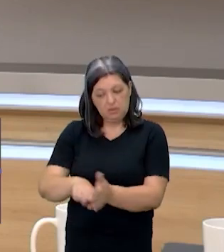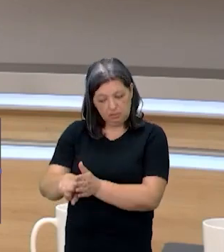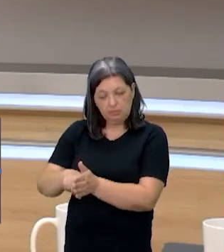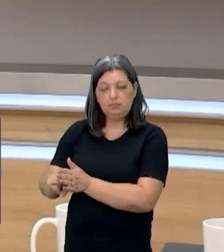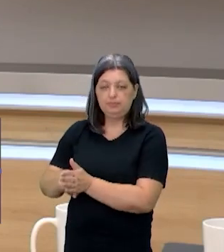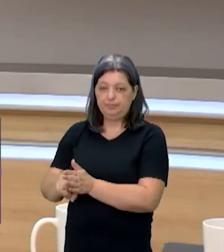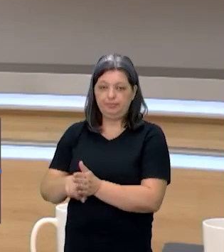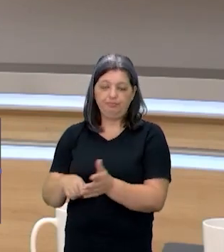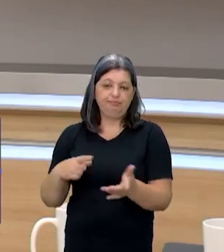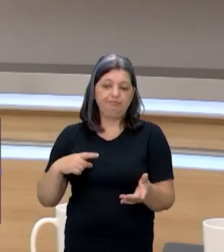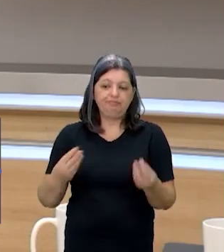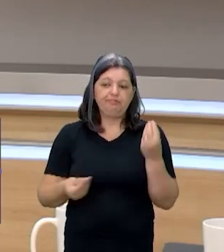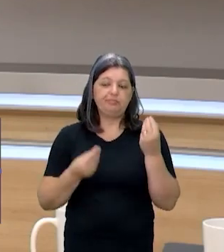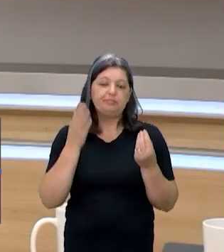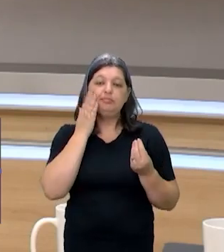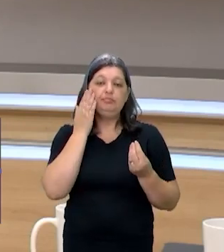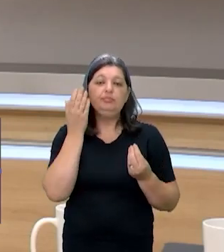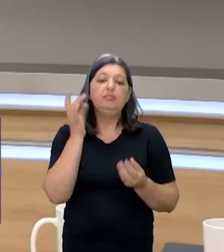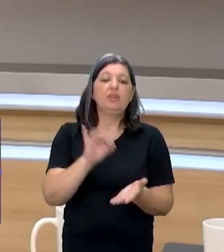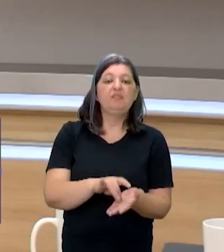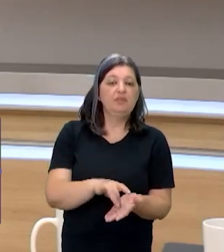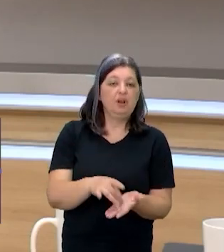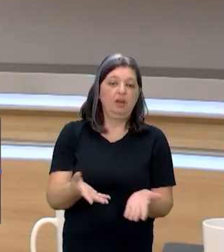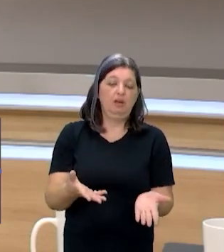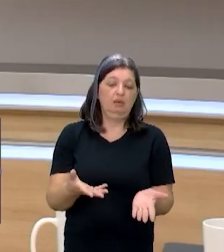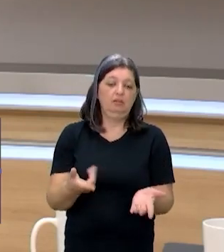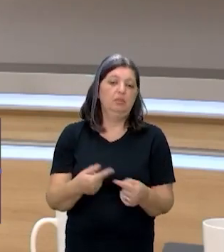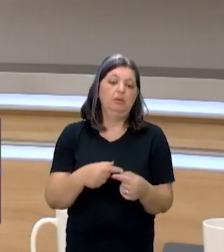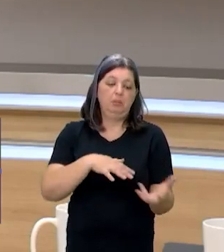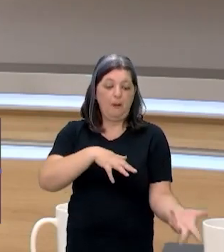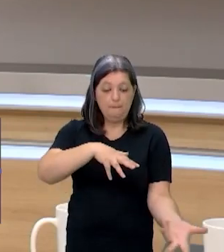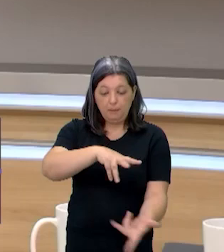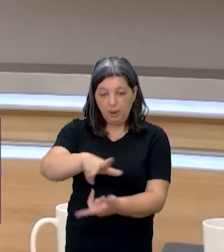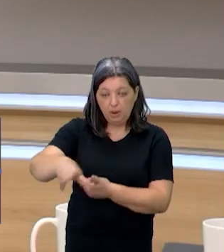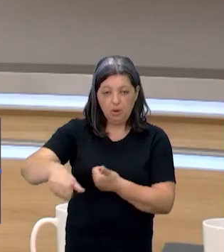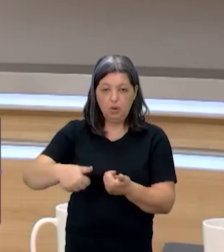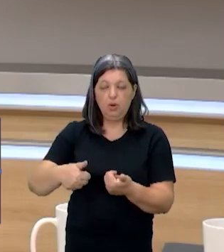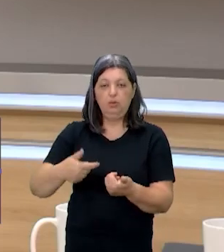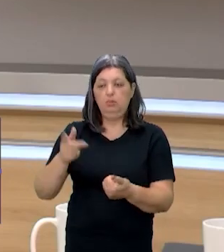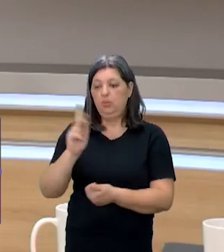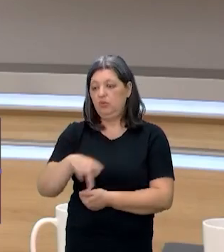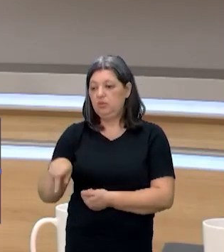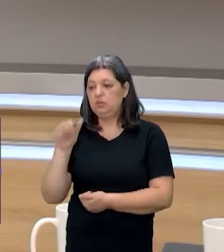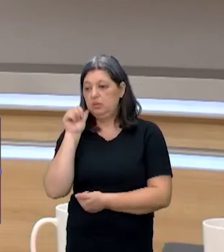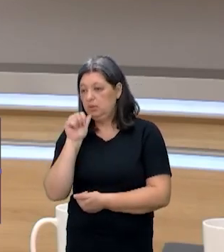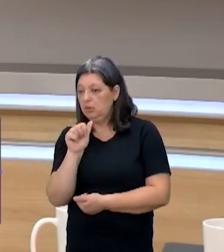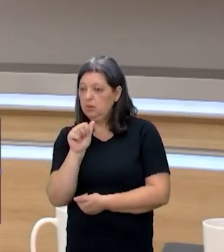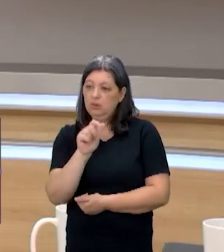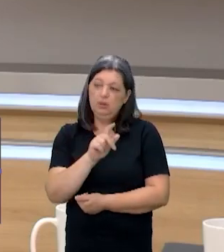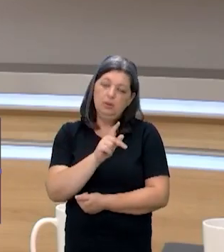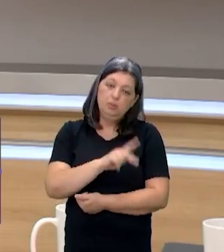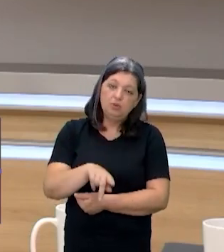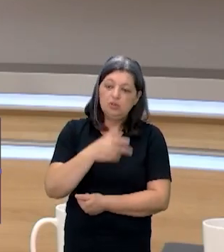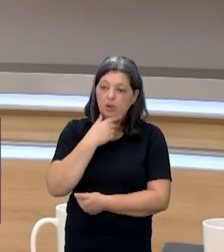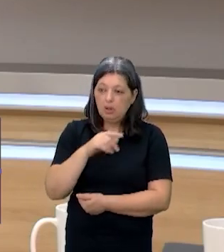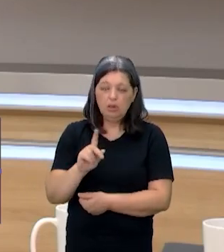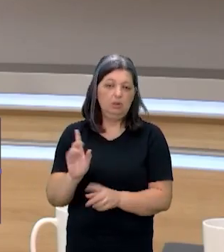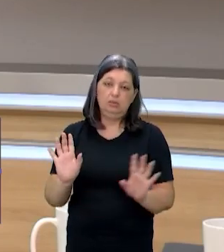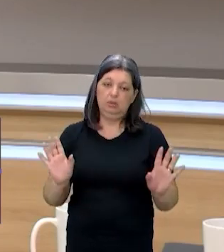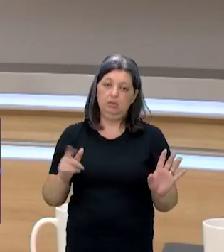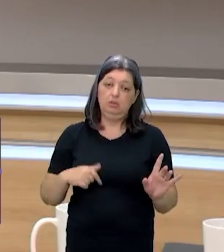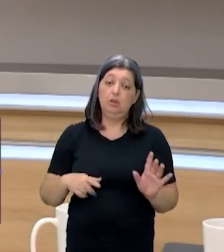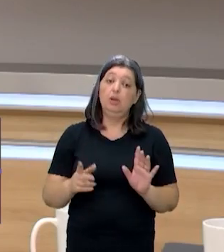né? Porque a gente não tem como chegar o mundo inteiro, o Brasil inteiro, a professora, o professor, não tem como checar essa informação.